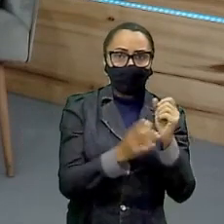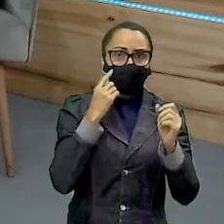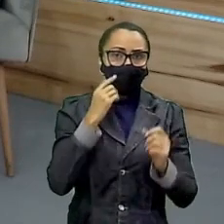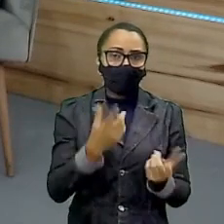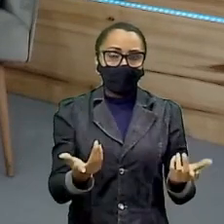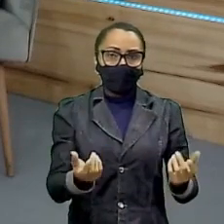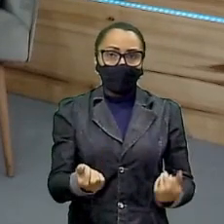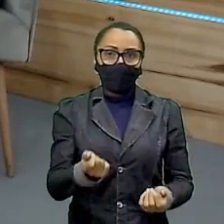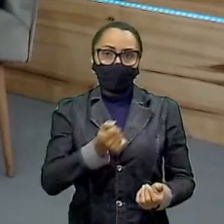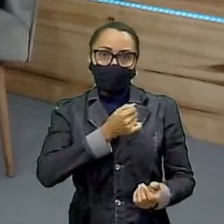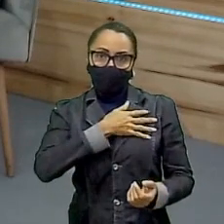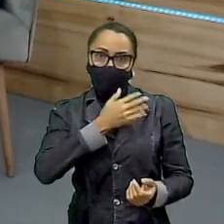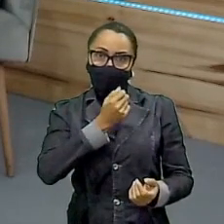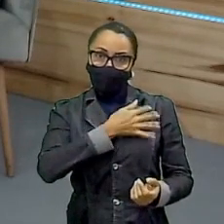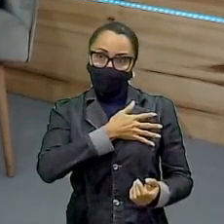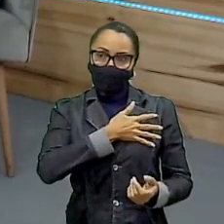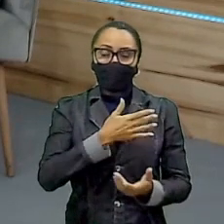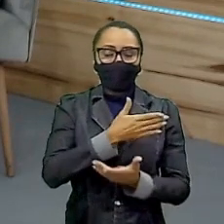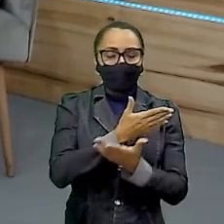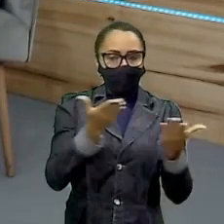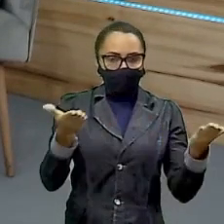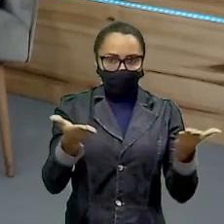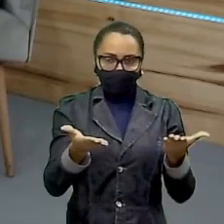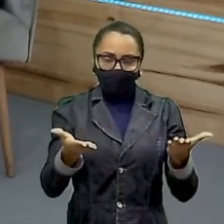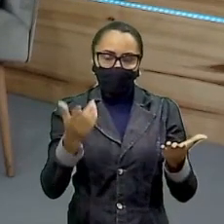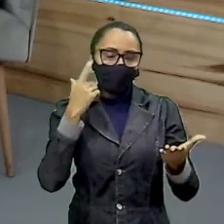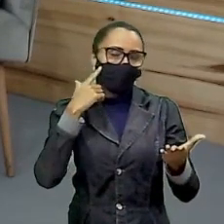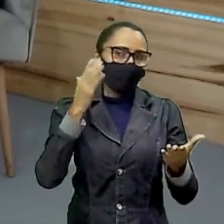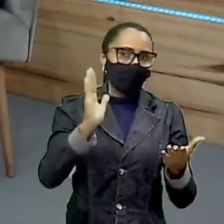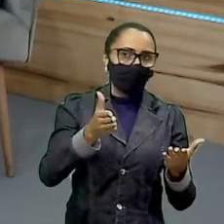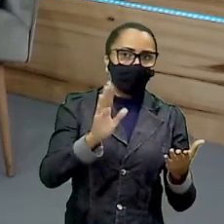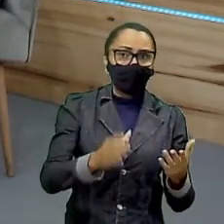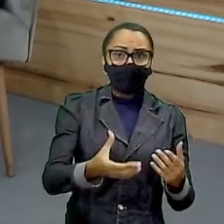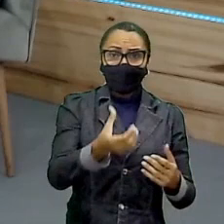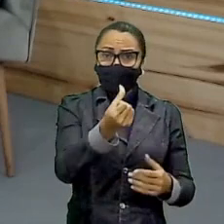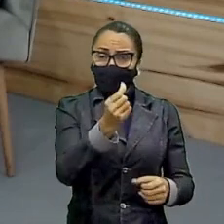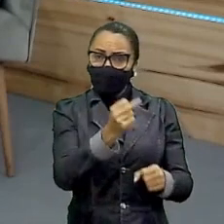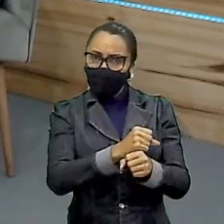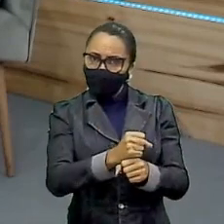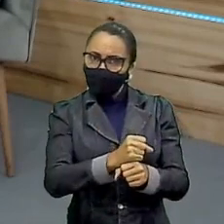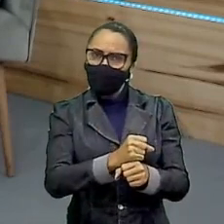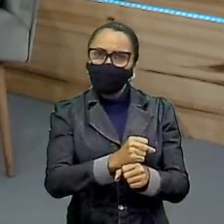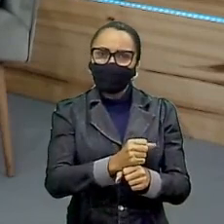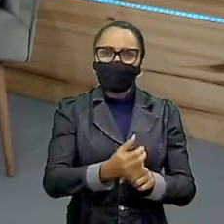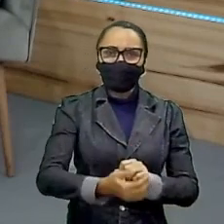de Pernambuco e já está na casa, né, na instituição há 6 anos.